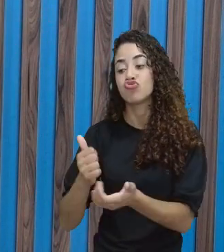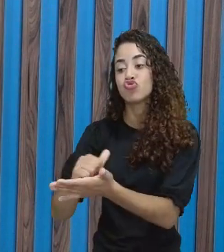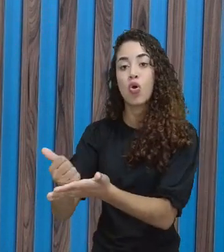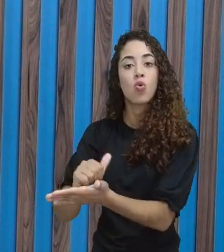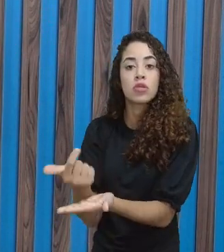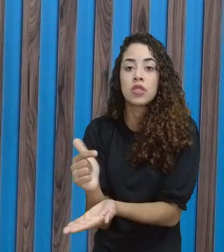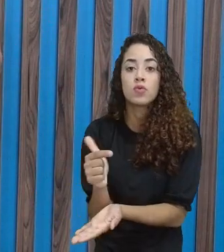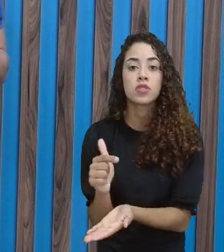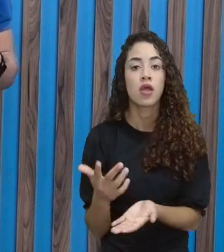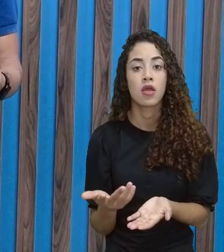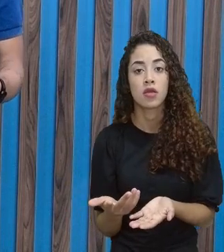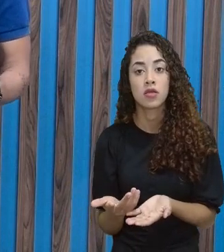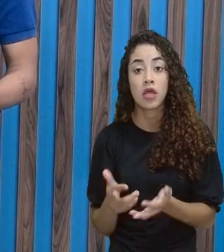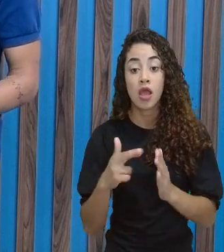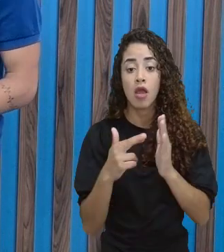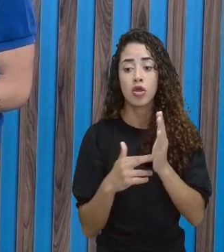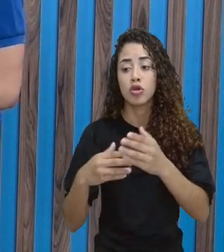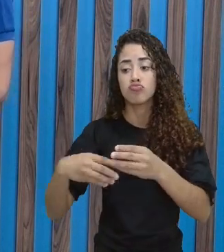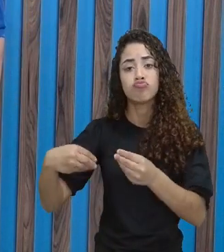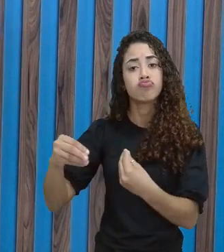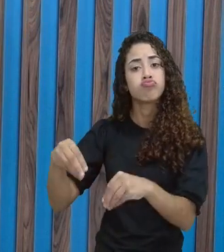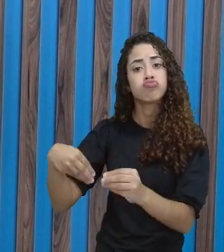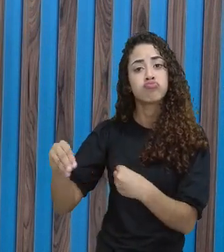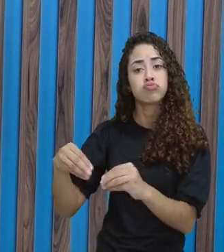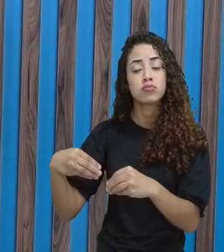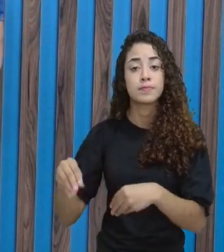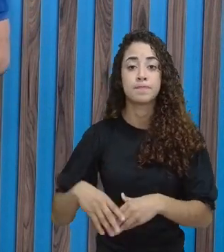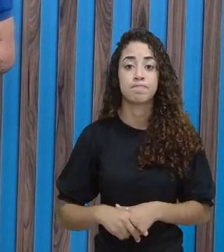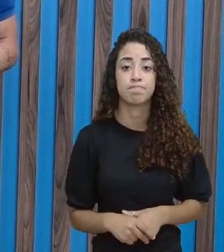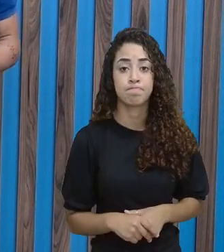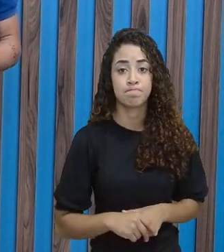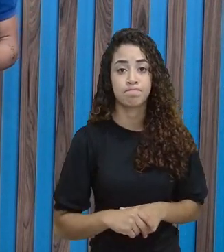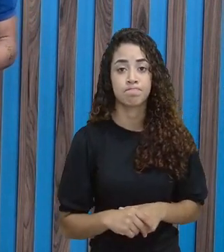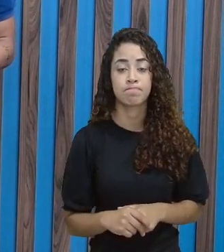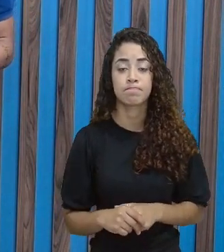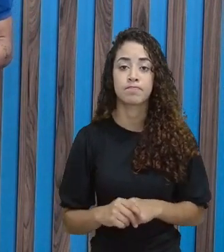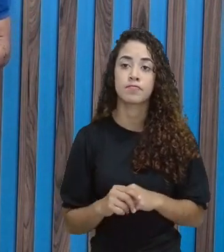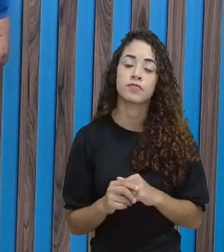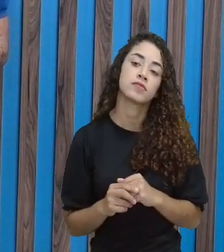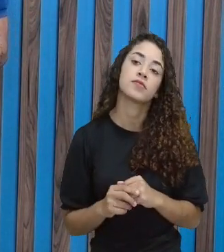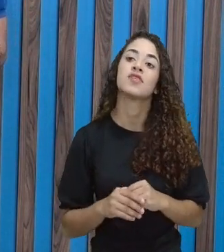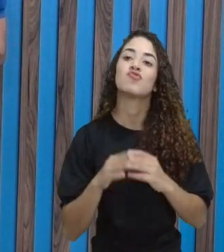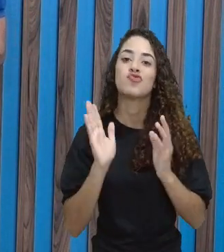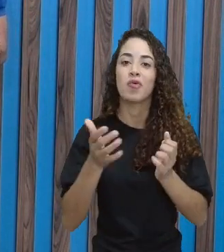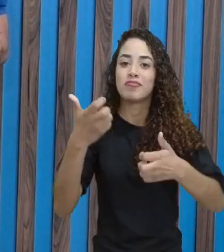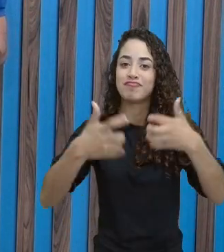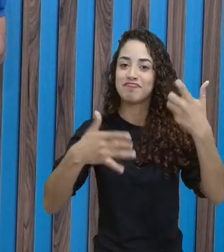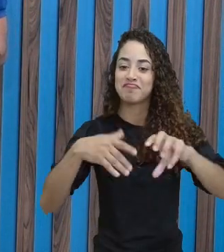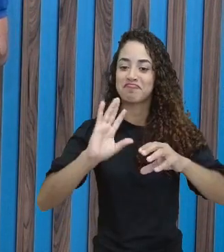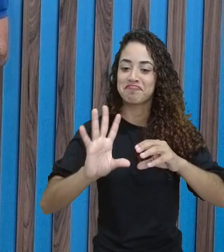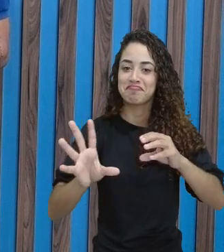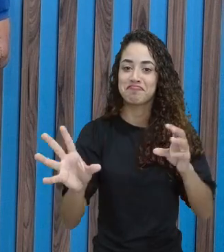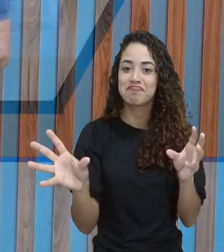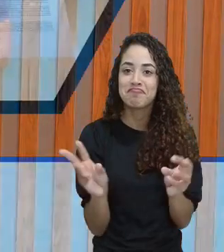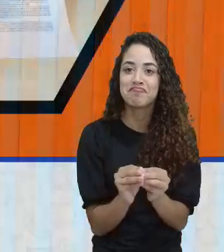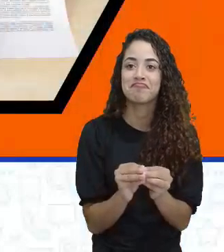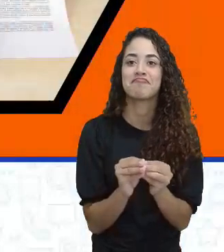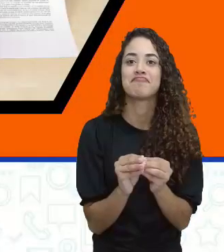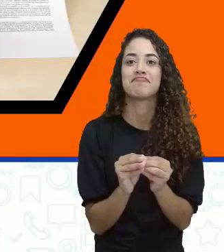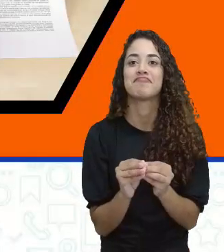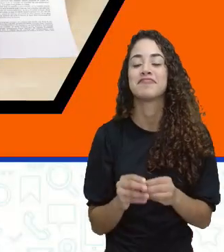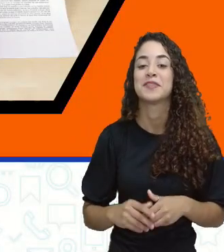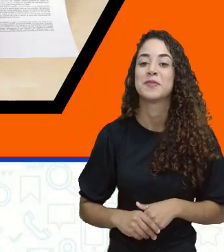possuem e as regras são flexíveis. Então, ó, já deu spoiler, né? Antes de ir para essa